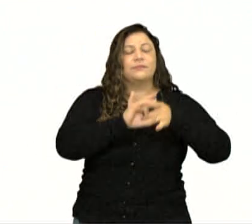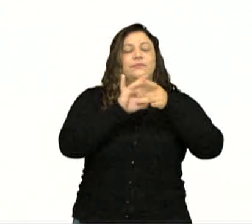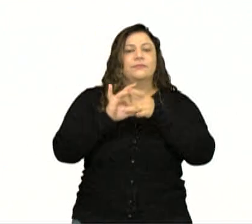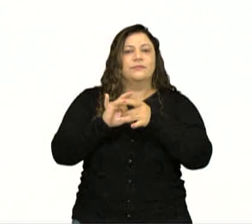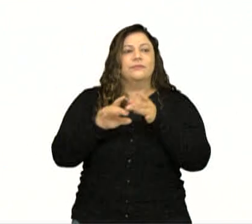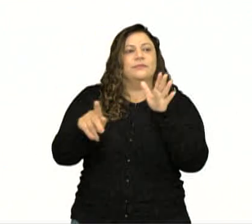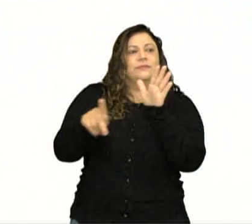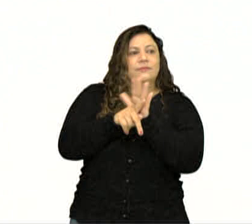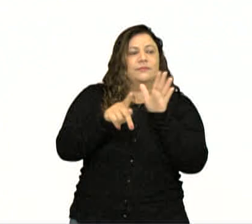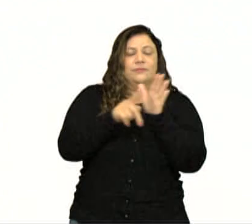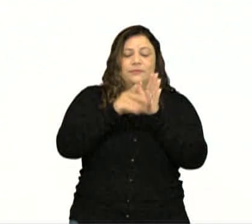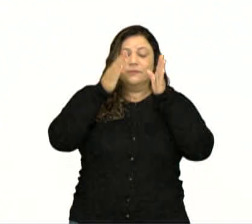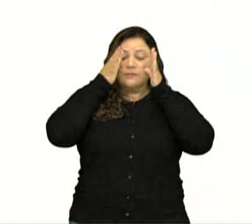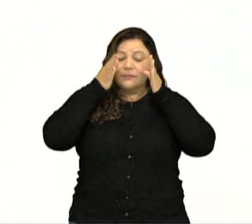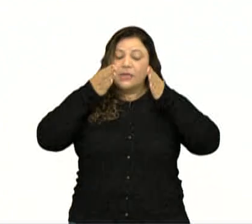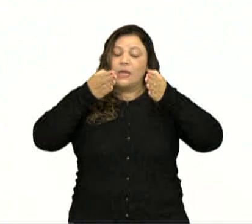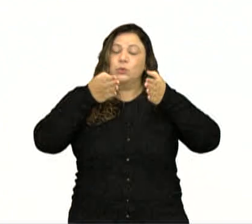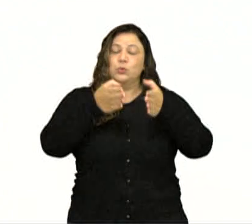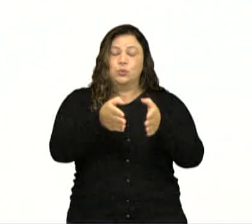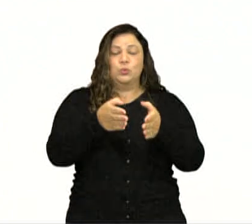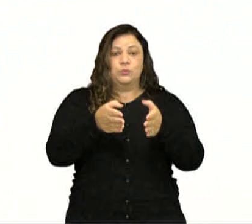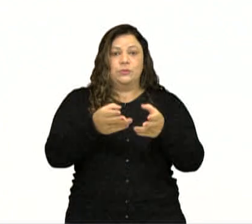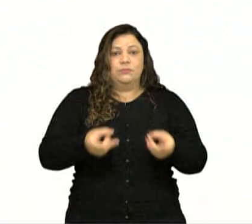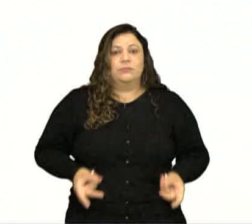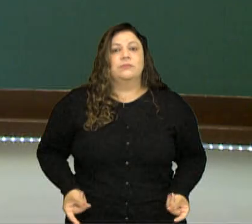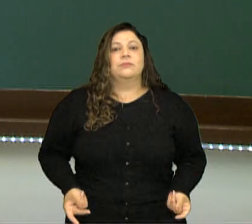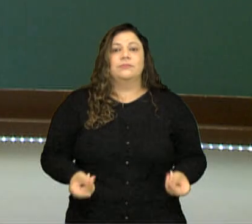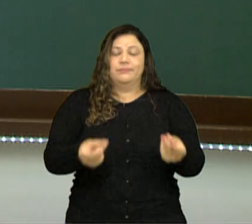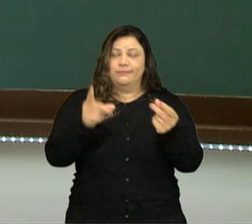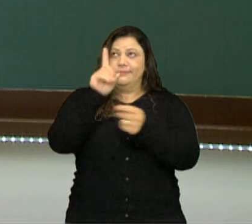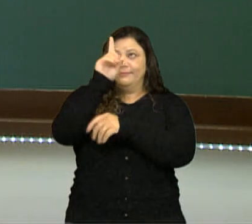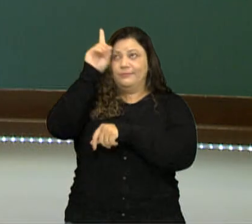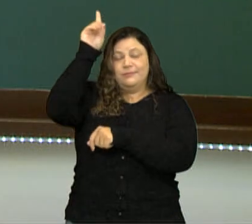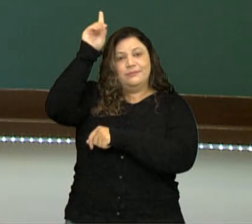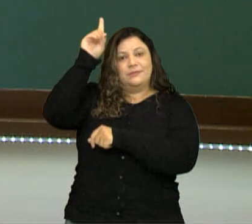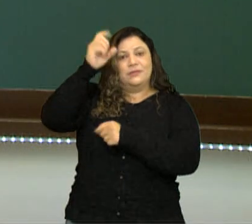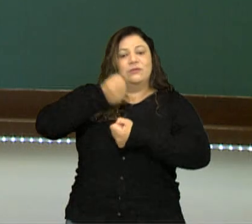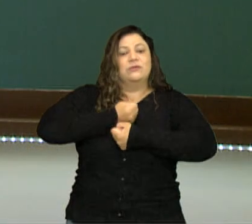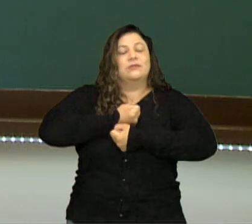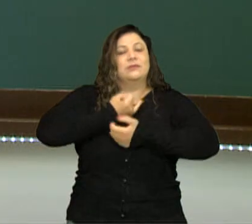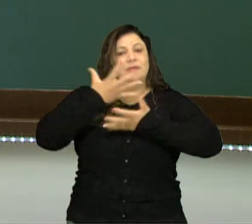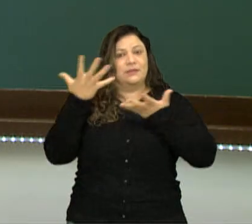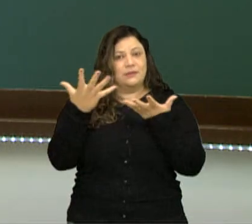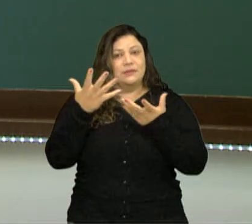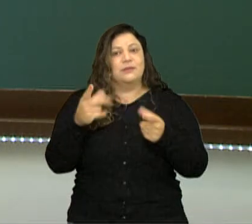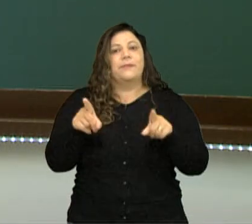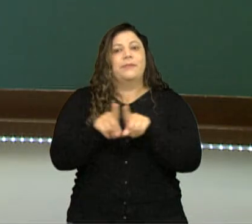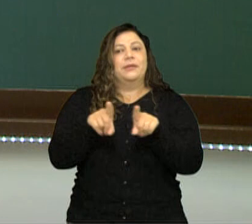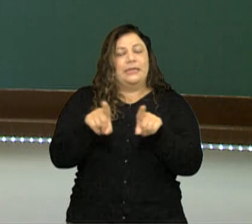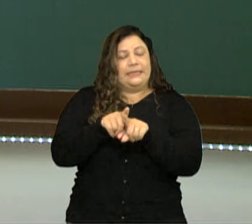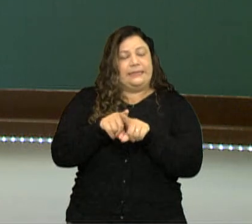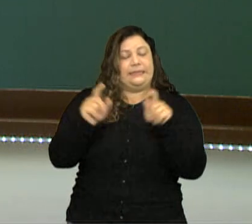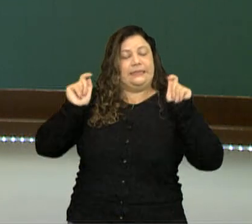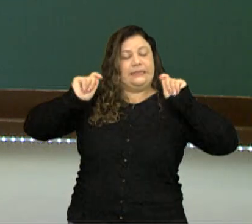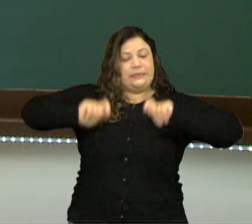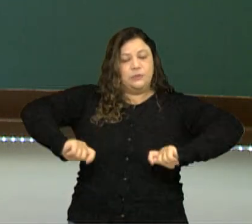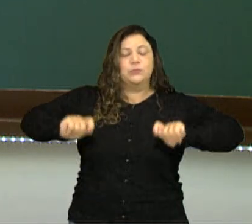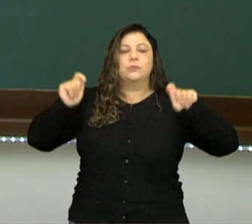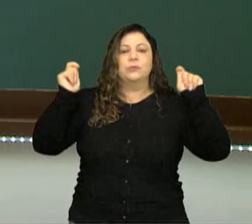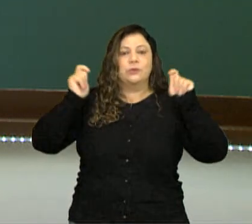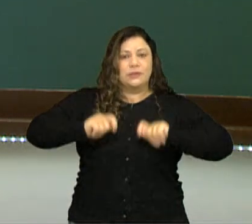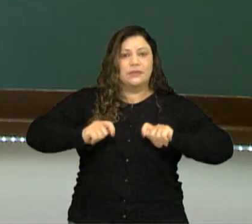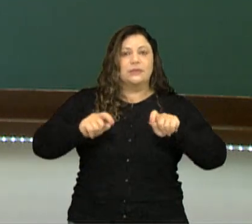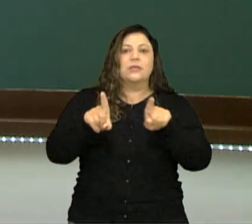ente infinito, dessa substância infinita que é Deus. Então, Deus se expressa tanto no seu próprio